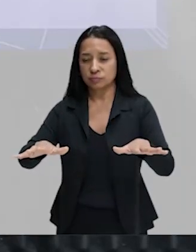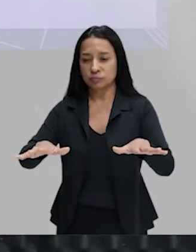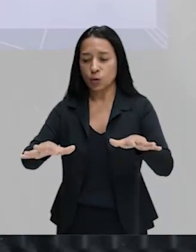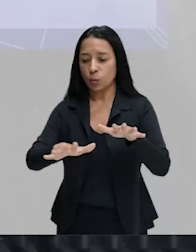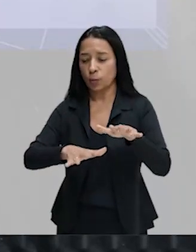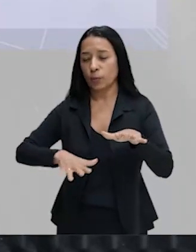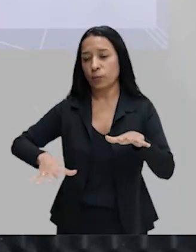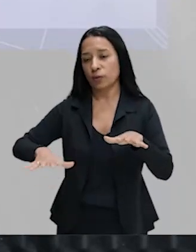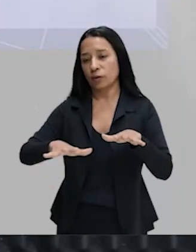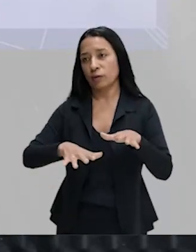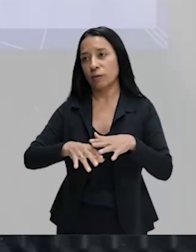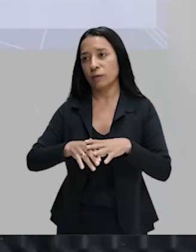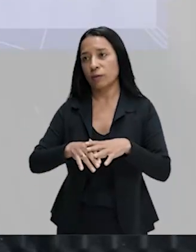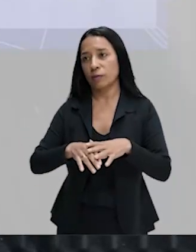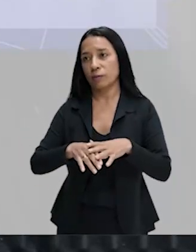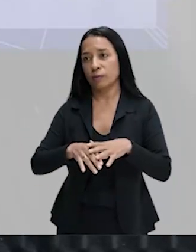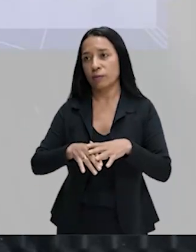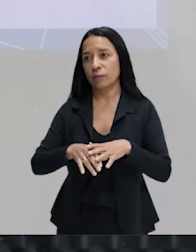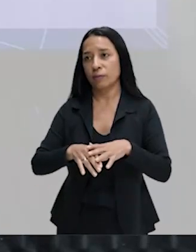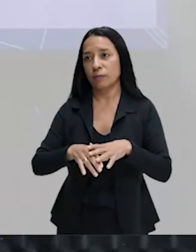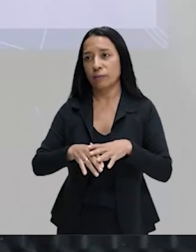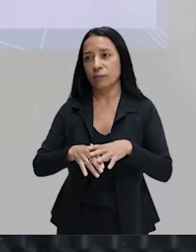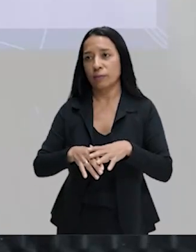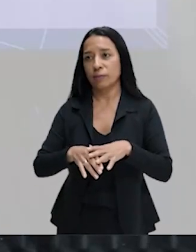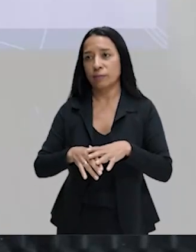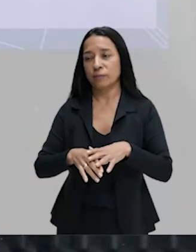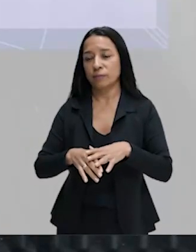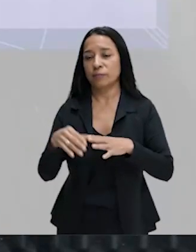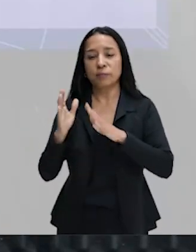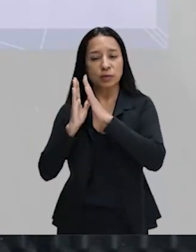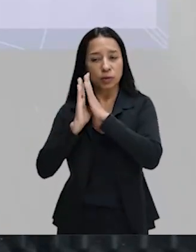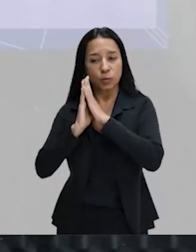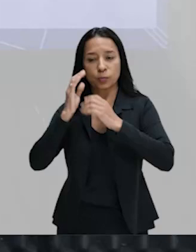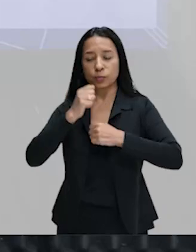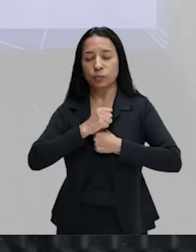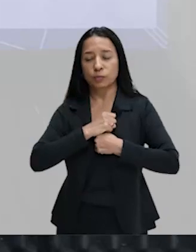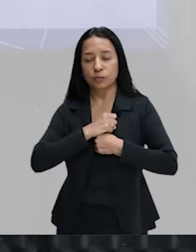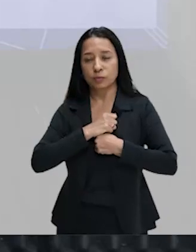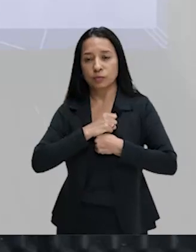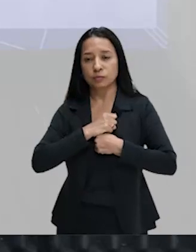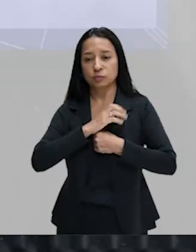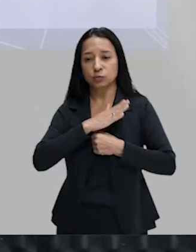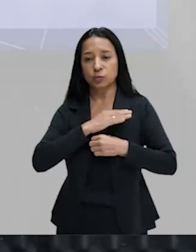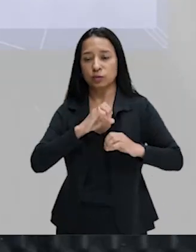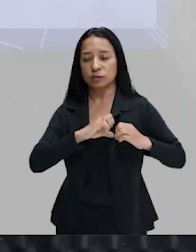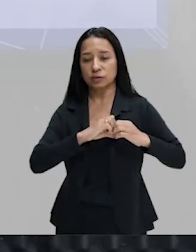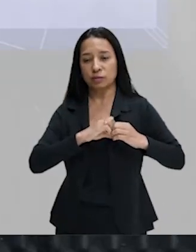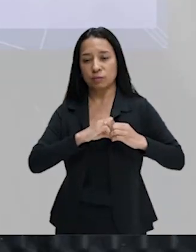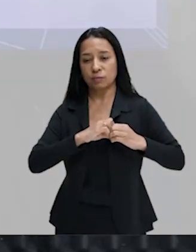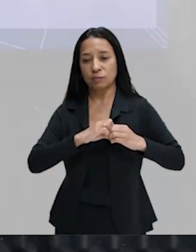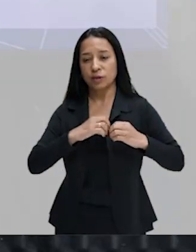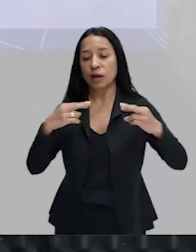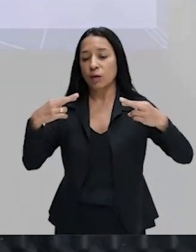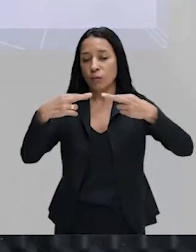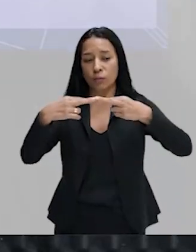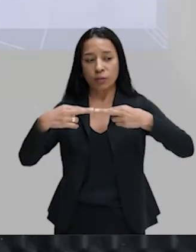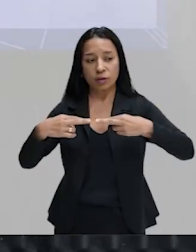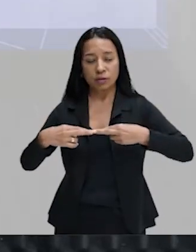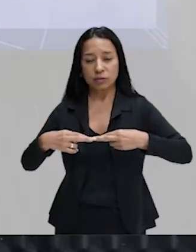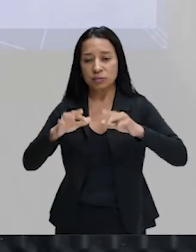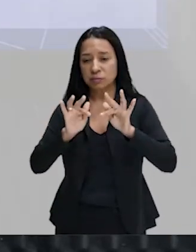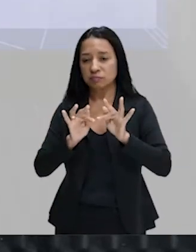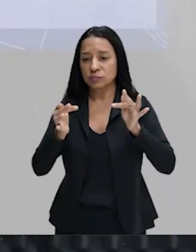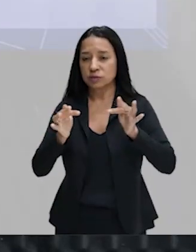chão. Mamãezinha, quando dorme, põe a mão no coração. É uma rima simples, mas quando você